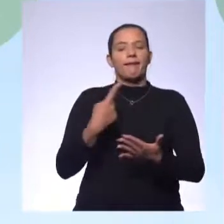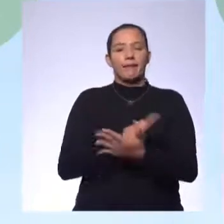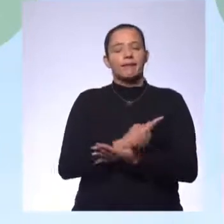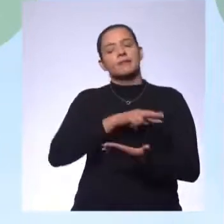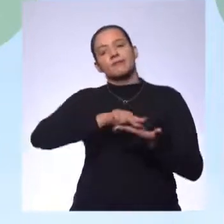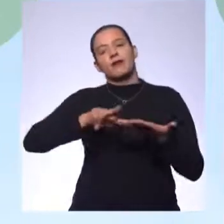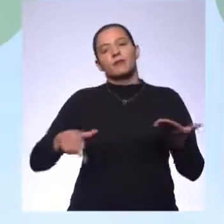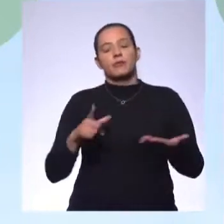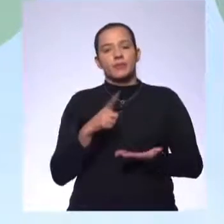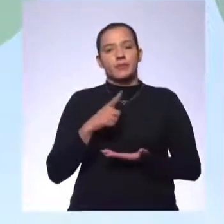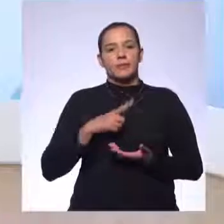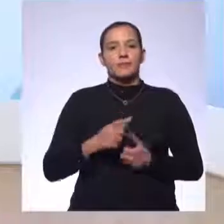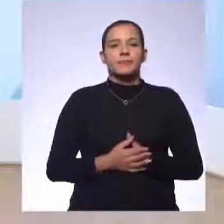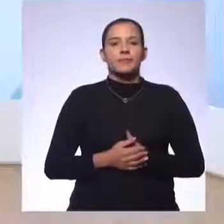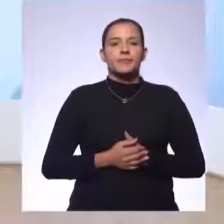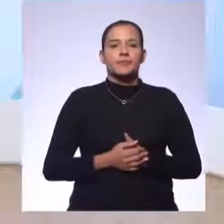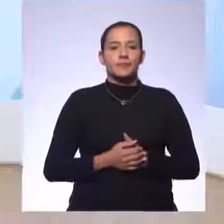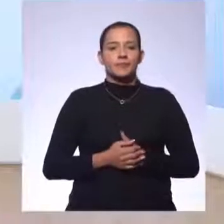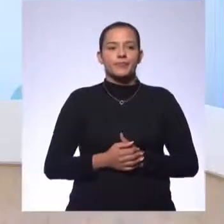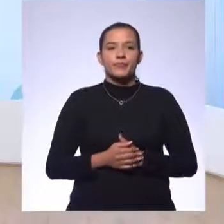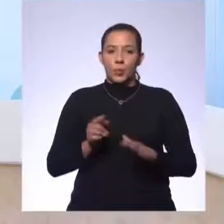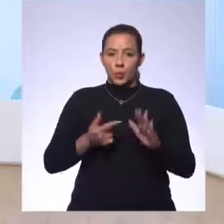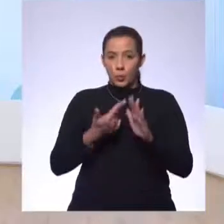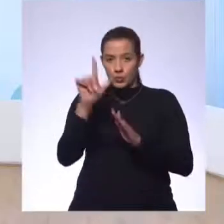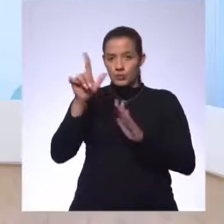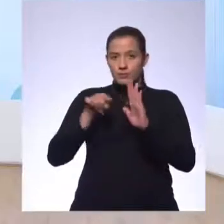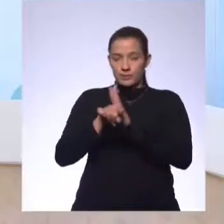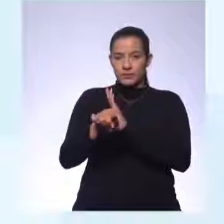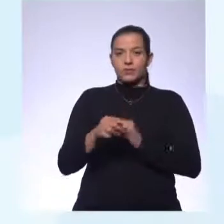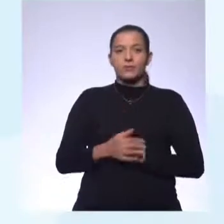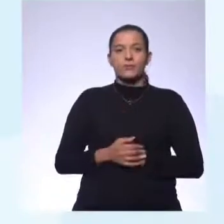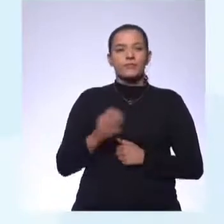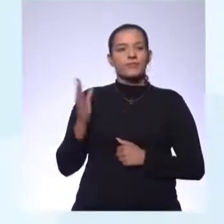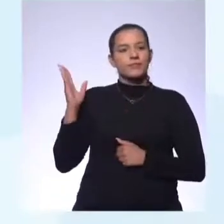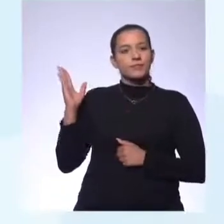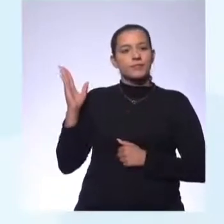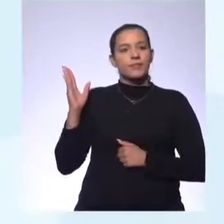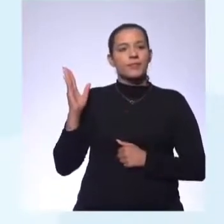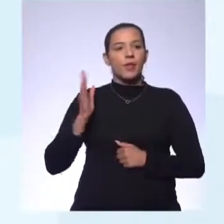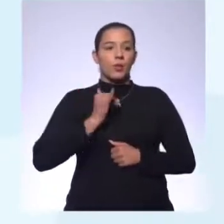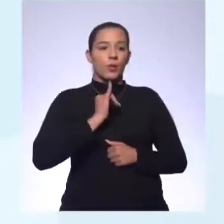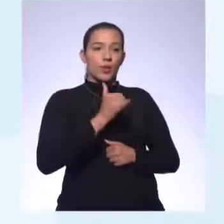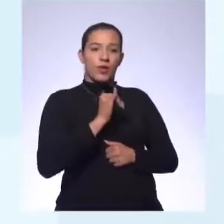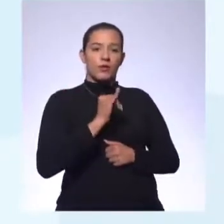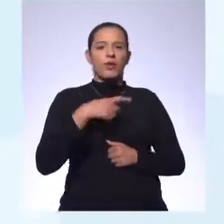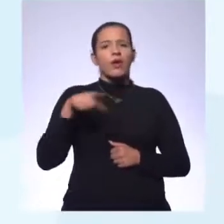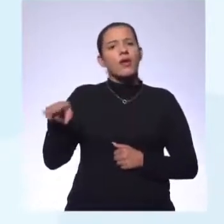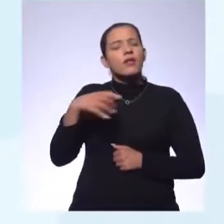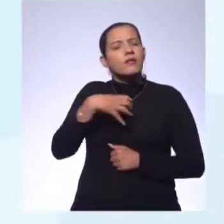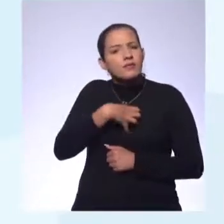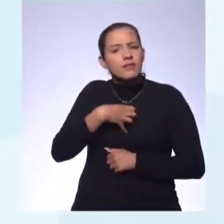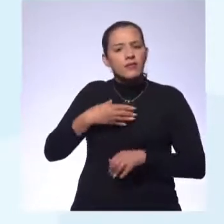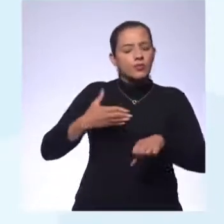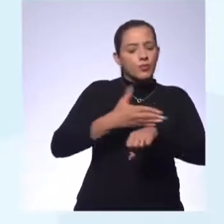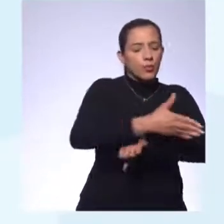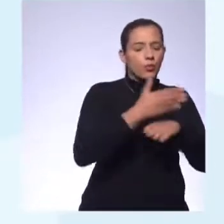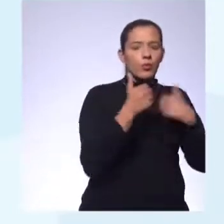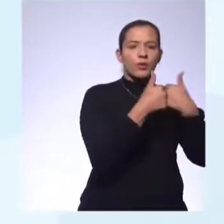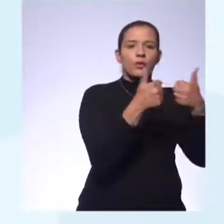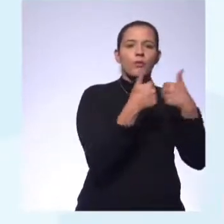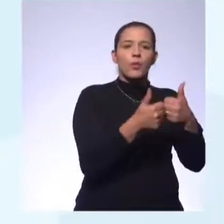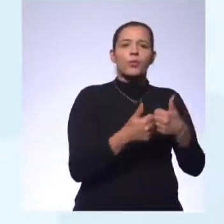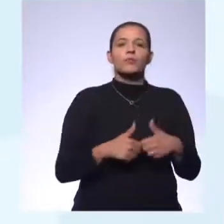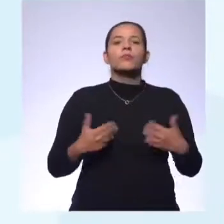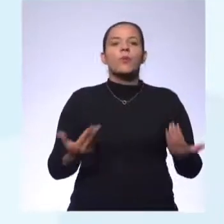Isto. Augusto. Outra pergunta para vocês na tela. Como o narrador se sente ao entrar no ônibus? Qual é a sensação dele quando ele está entrando no